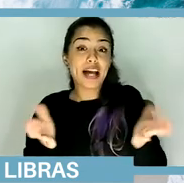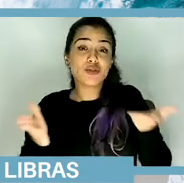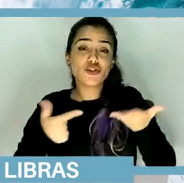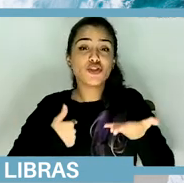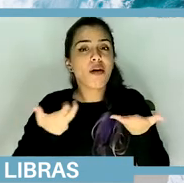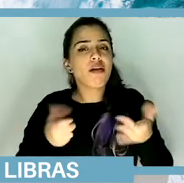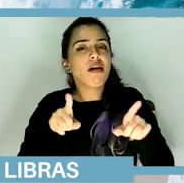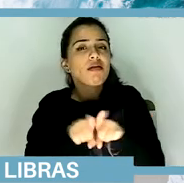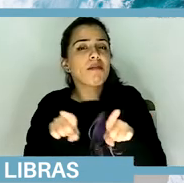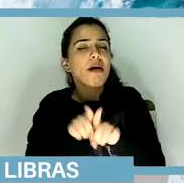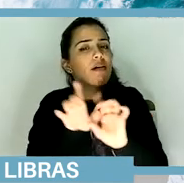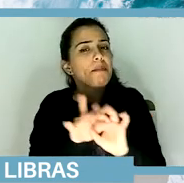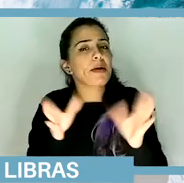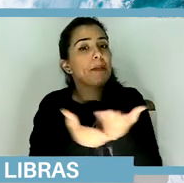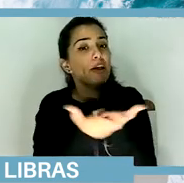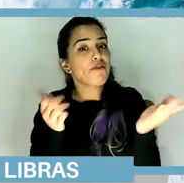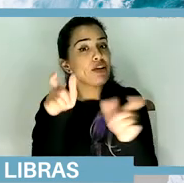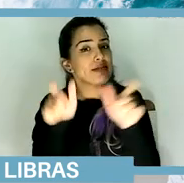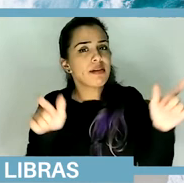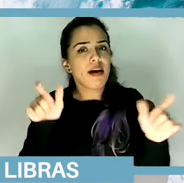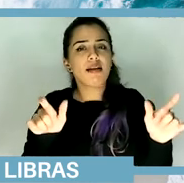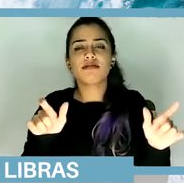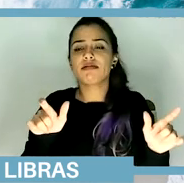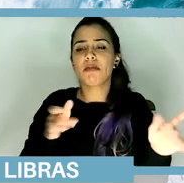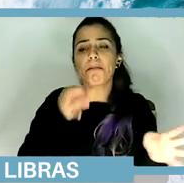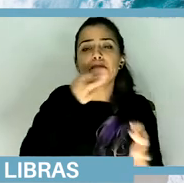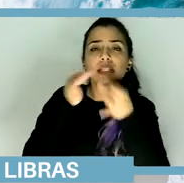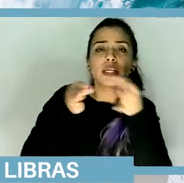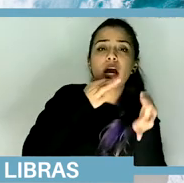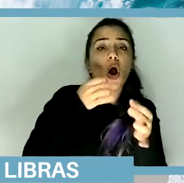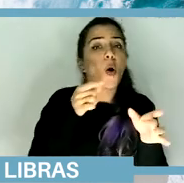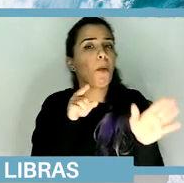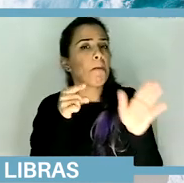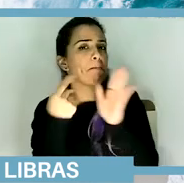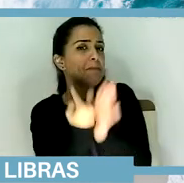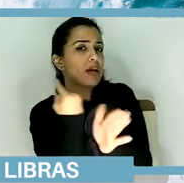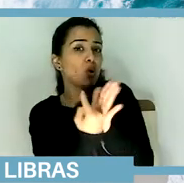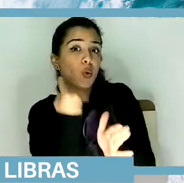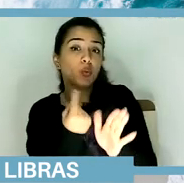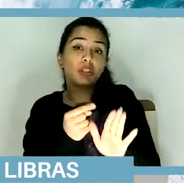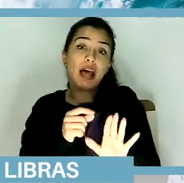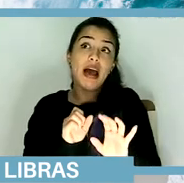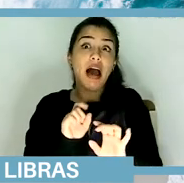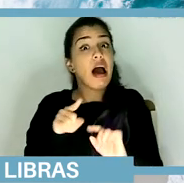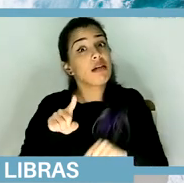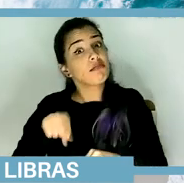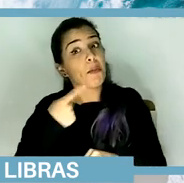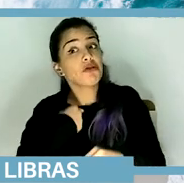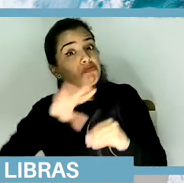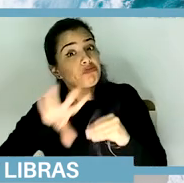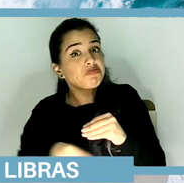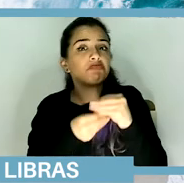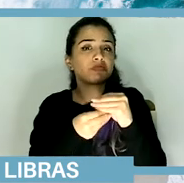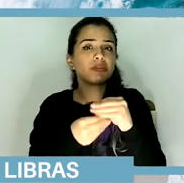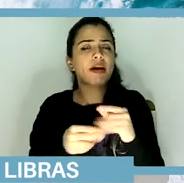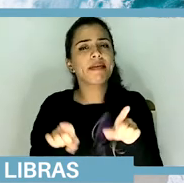vocês queiram fazer e talvez nessas respostas entrar em mais detalhes né e eu fiquei pensando também né uma coisa aqui